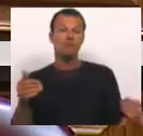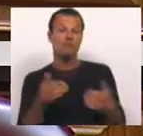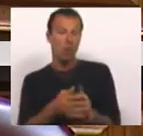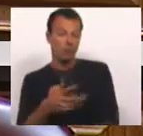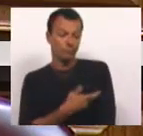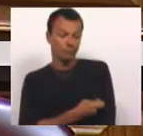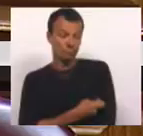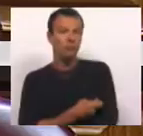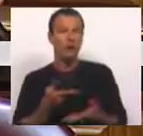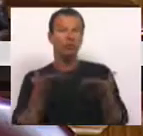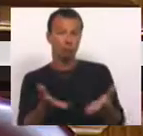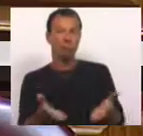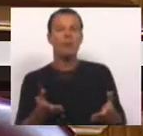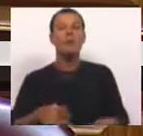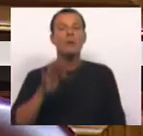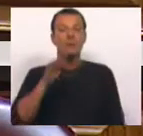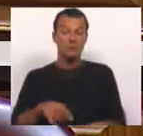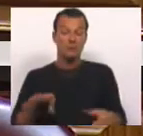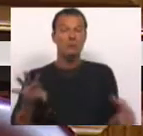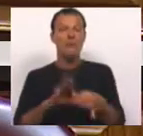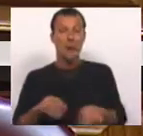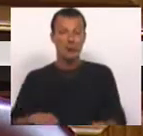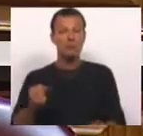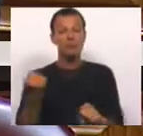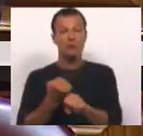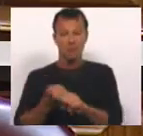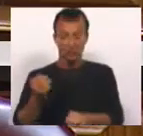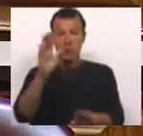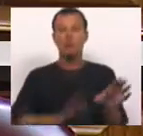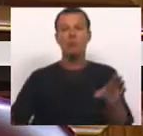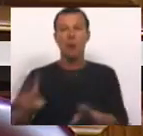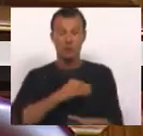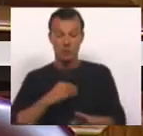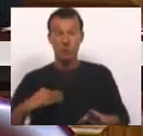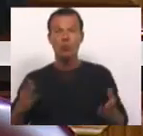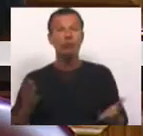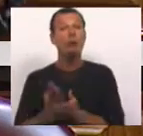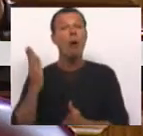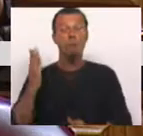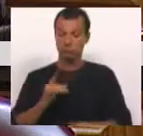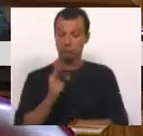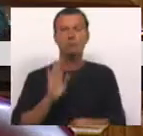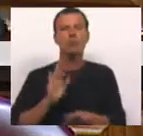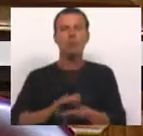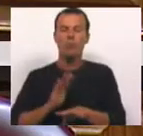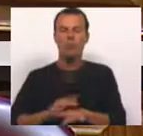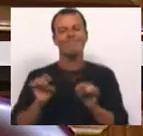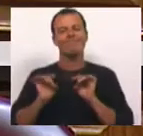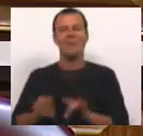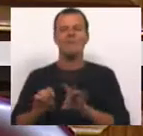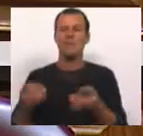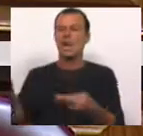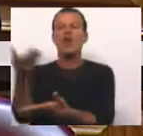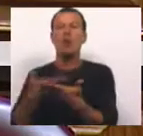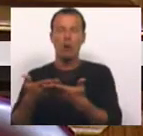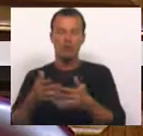assistida através do Serviço Nacional de Saúde, para evitar justamente o negócio em torno desta matéria. É